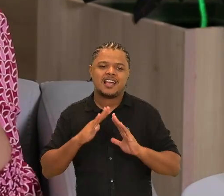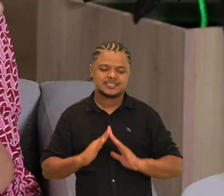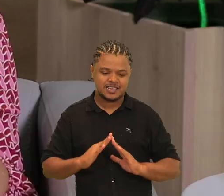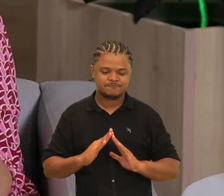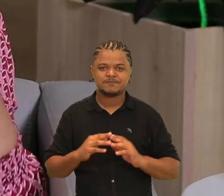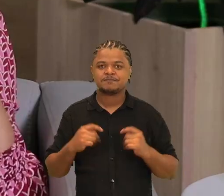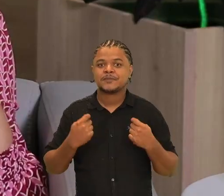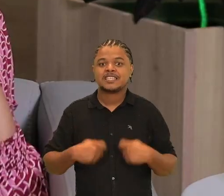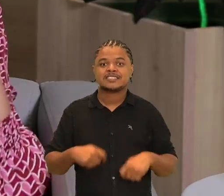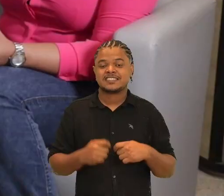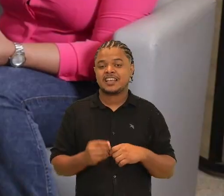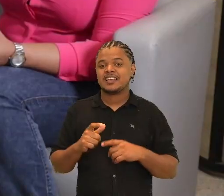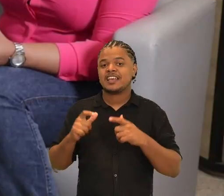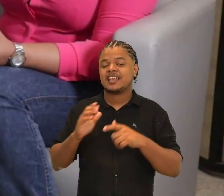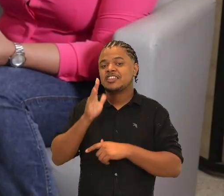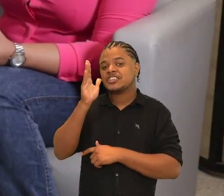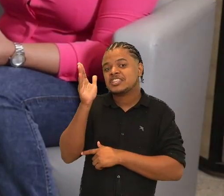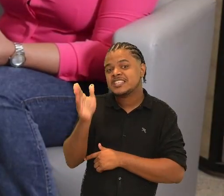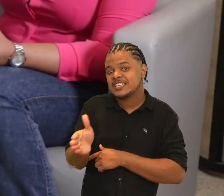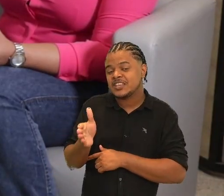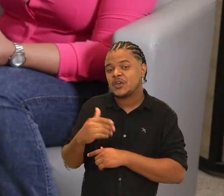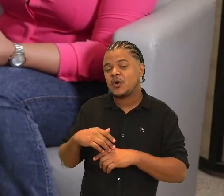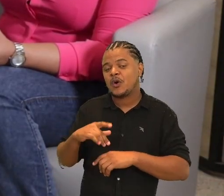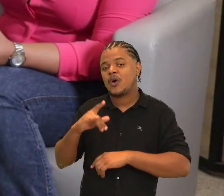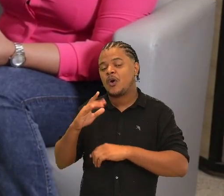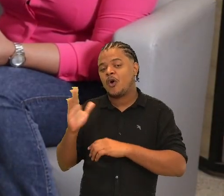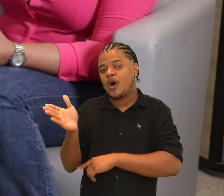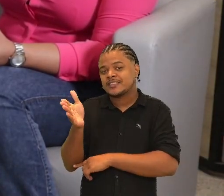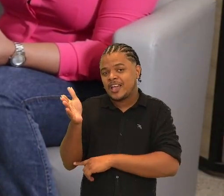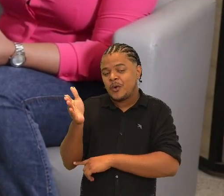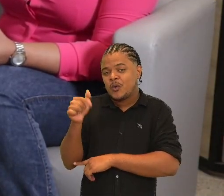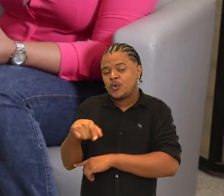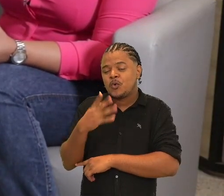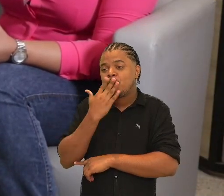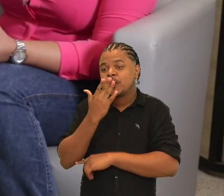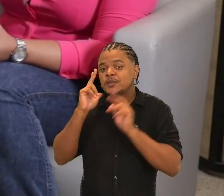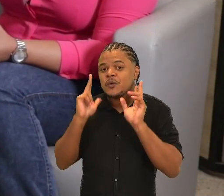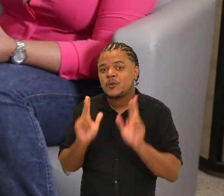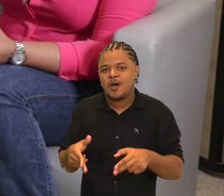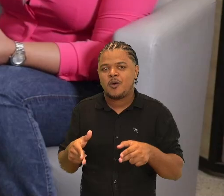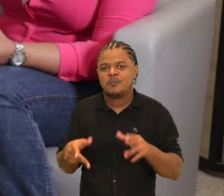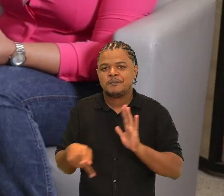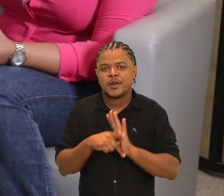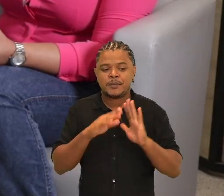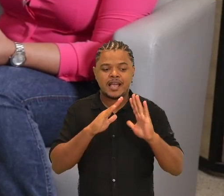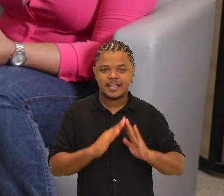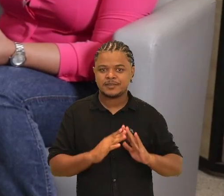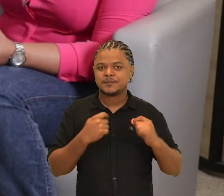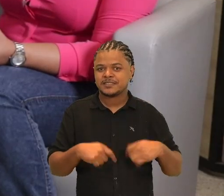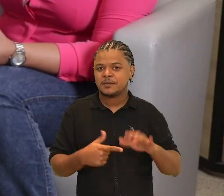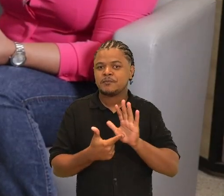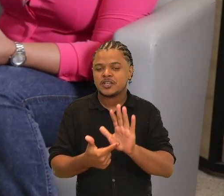local desse hotel que tinha um da cor da casa dele. Não é uma dinâmica fácil. Ela teve que mostrar para ele que ele